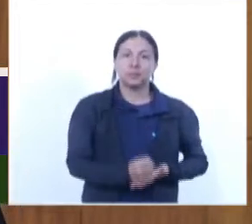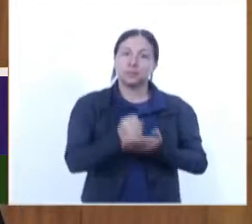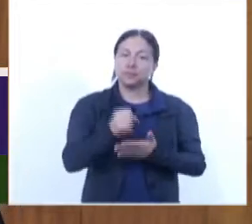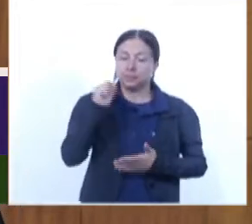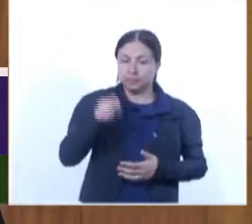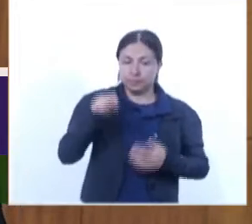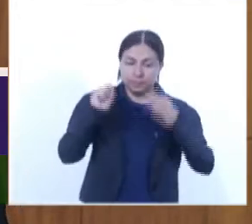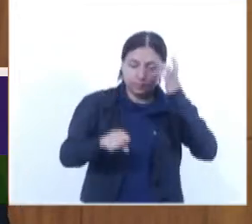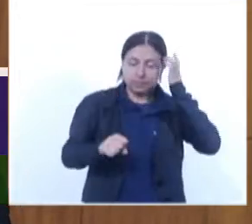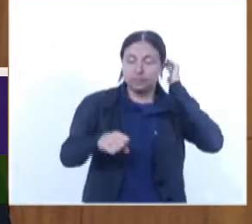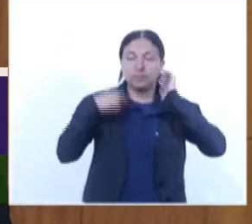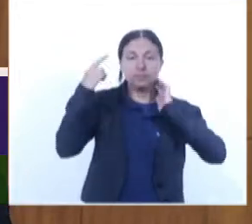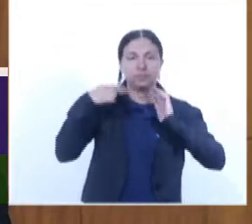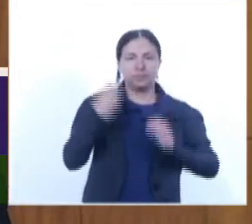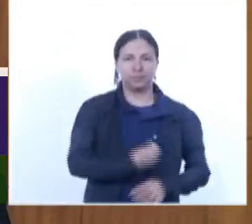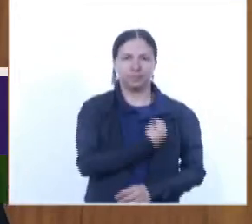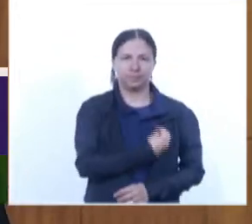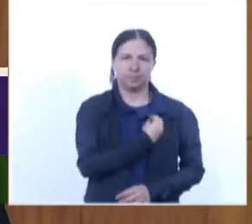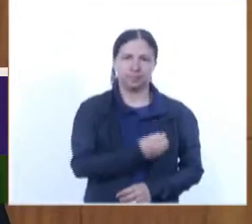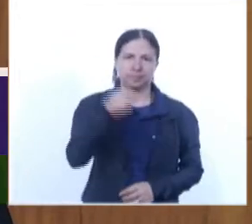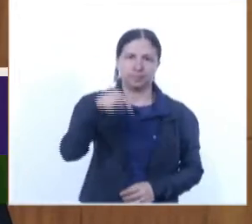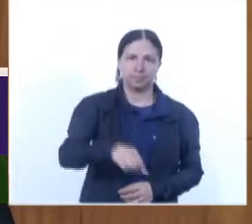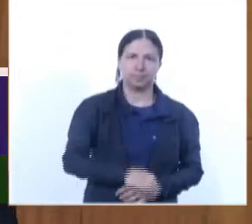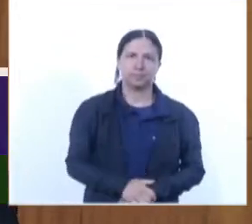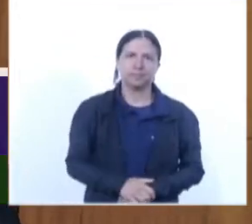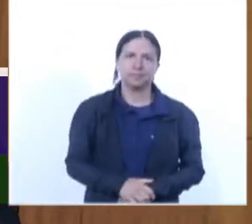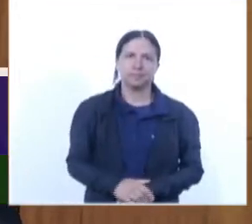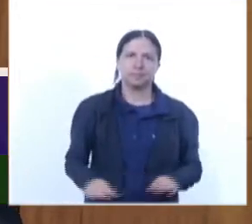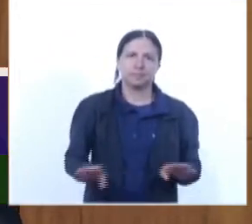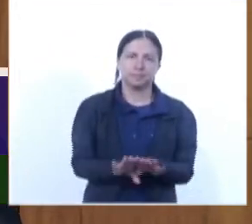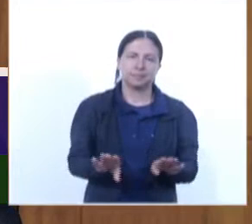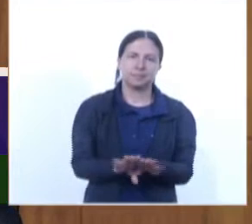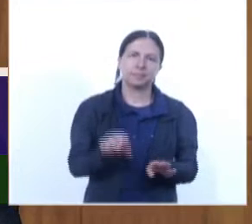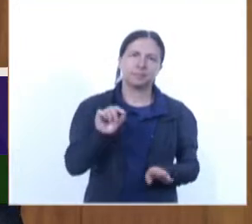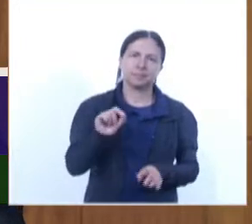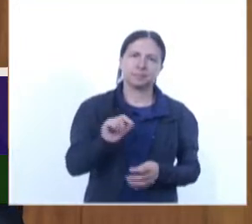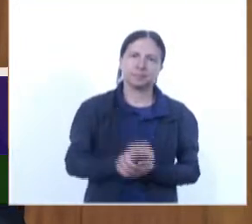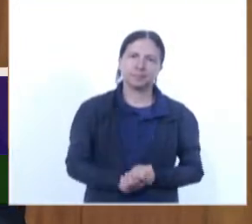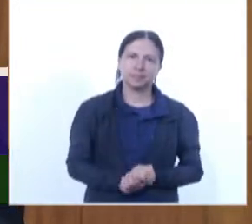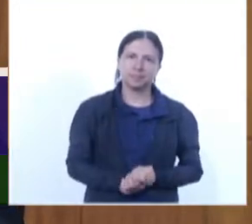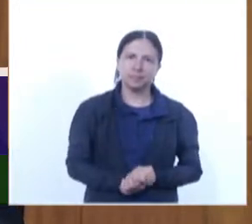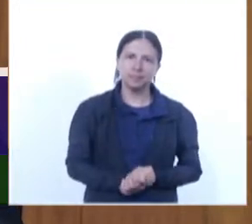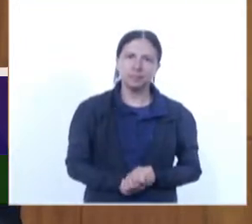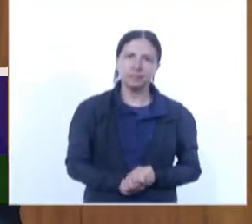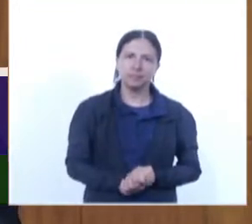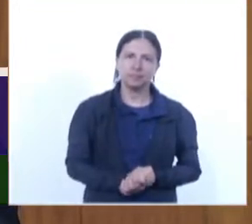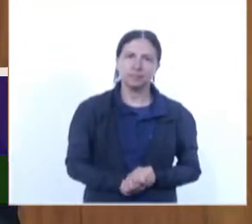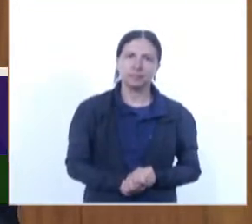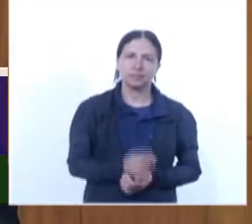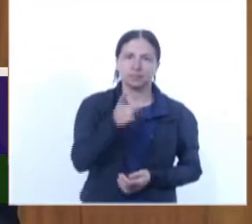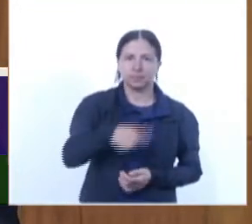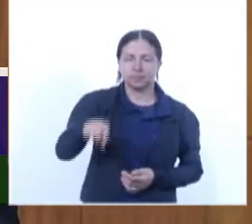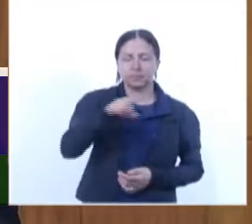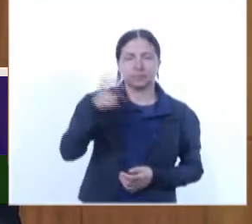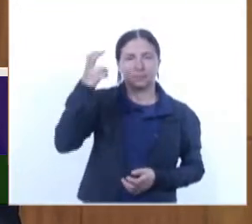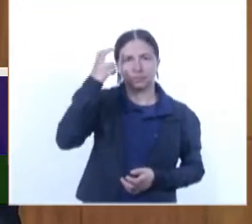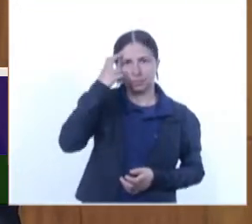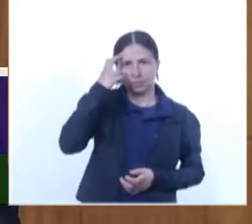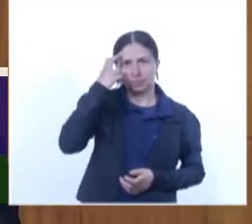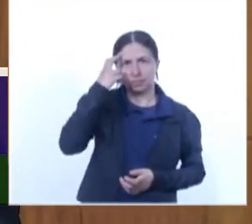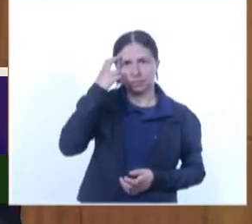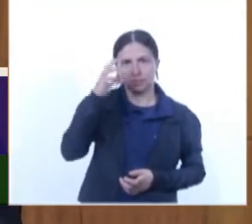de todos os vereadores aqui presentes e também gostaria de falar também que para o pessoal da cultura que tem